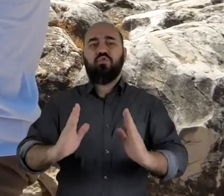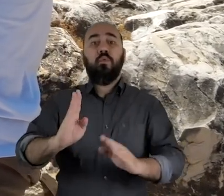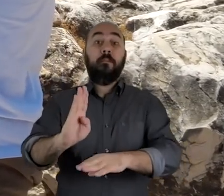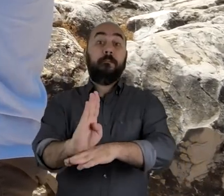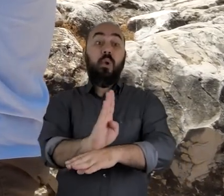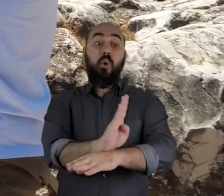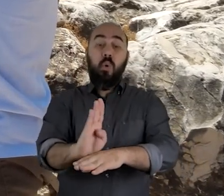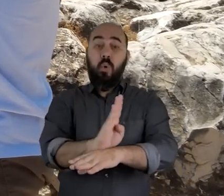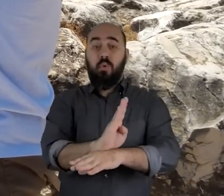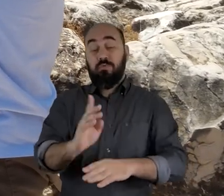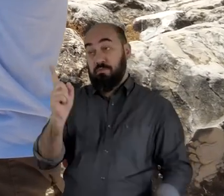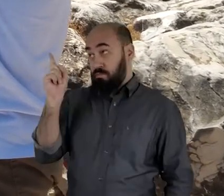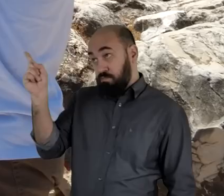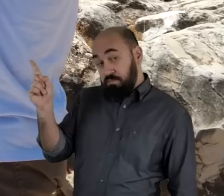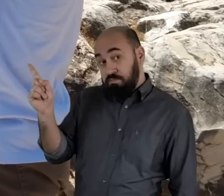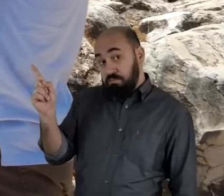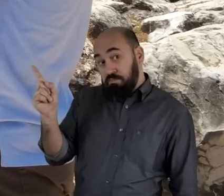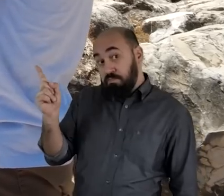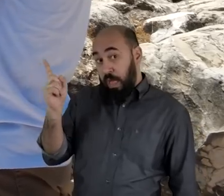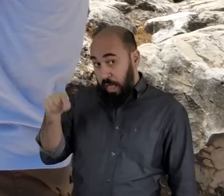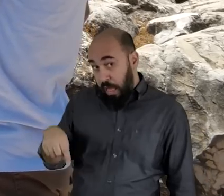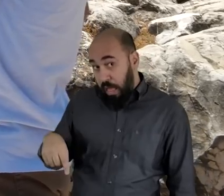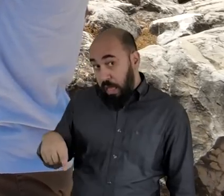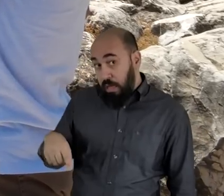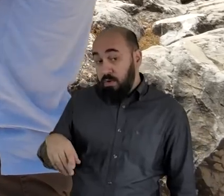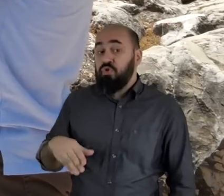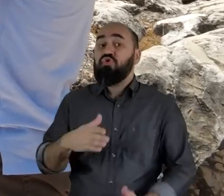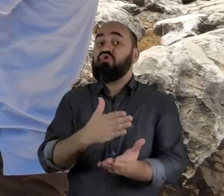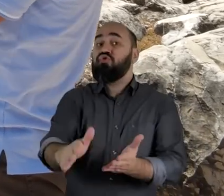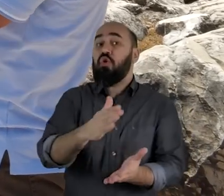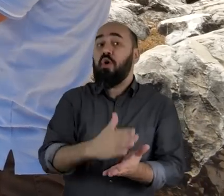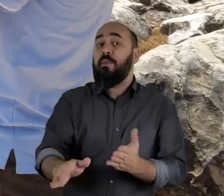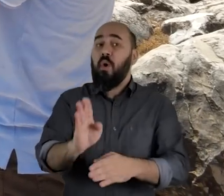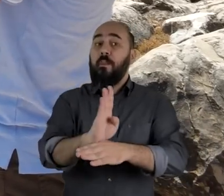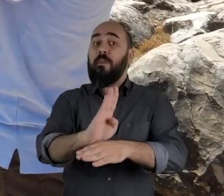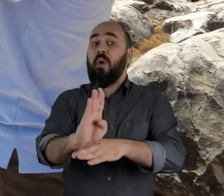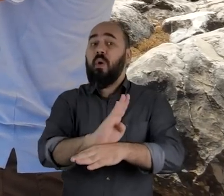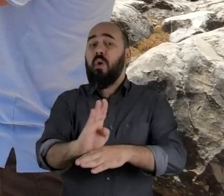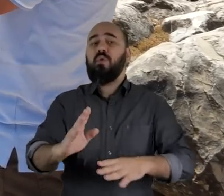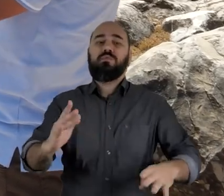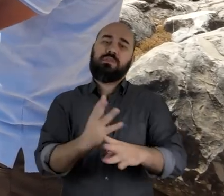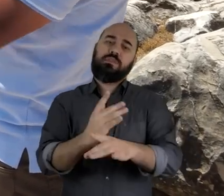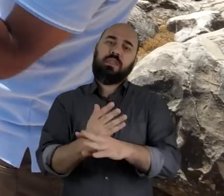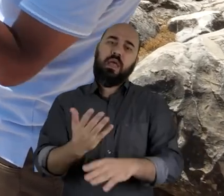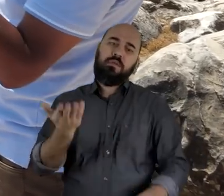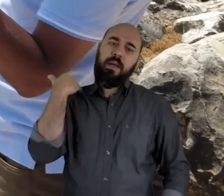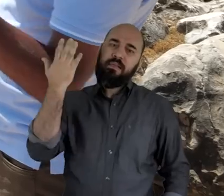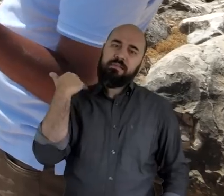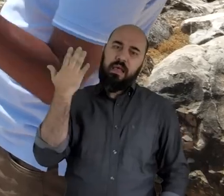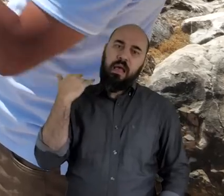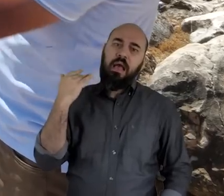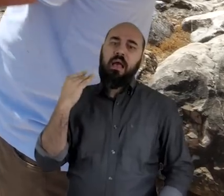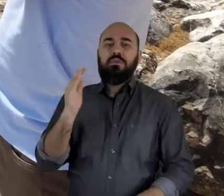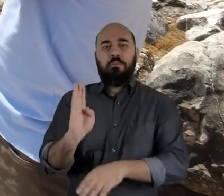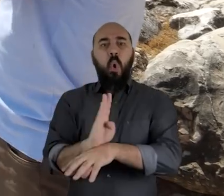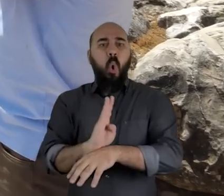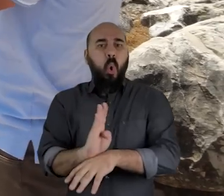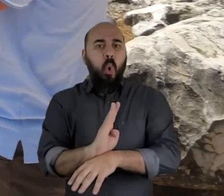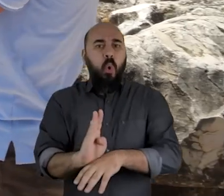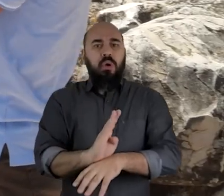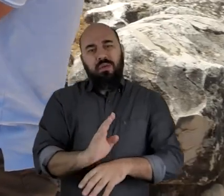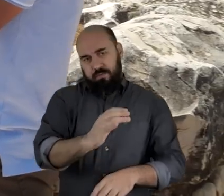bronze, eu não sei se eu estou certo em apontar aquilo ali do período do bronze, sobrou alguma coisa da cidade do período do bronze, estaria